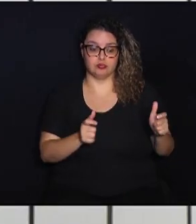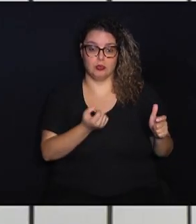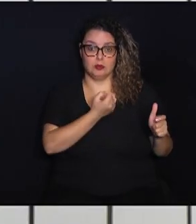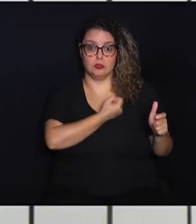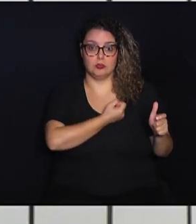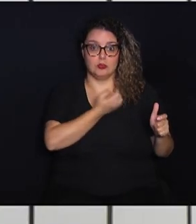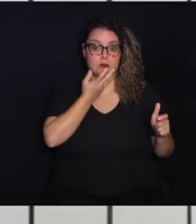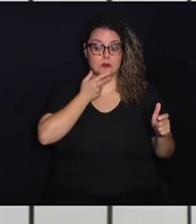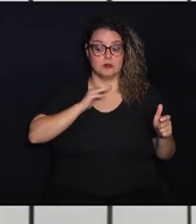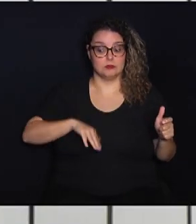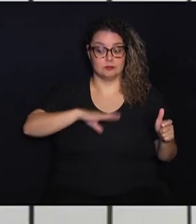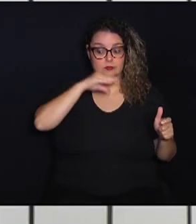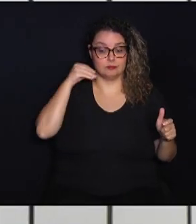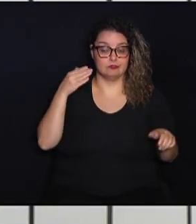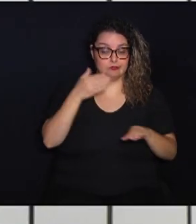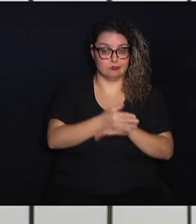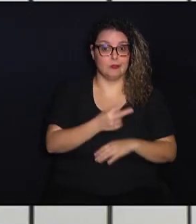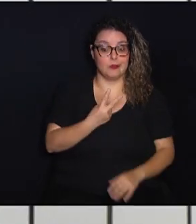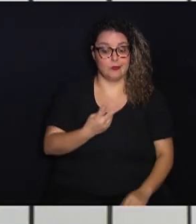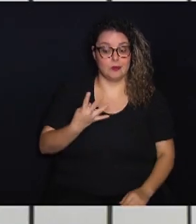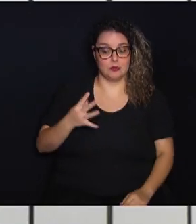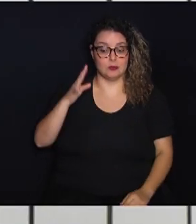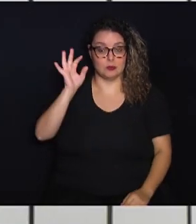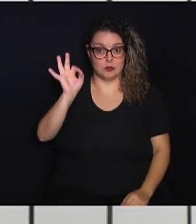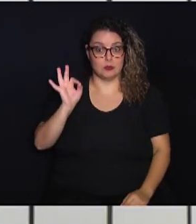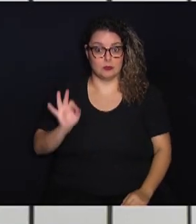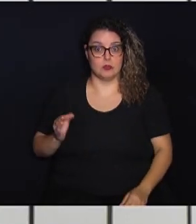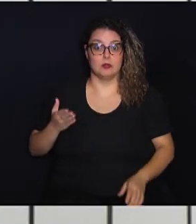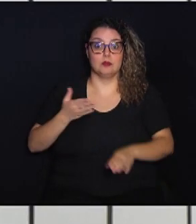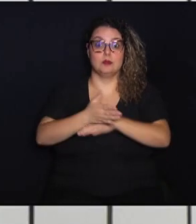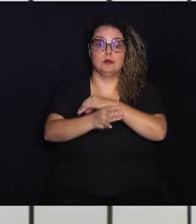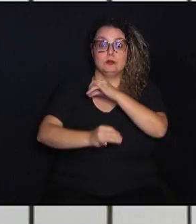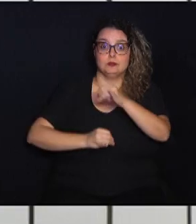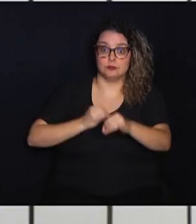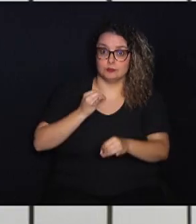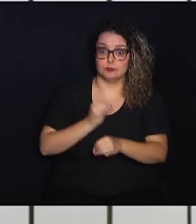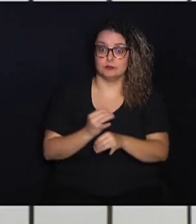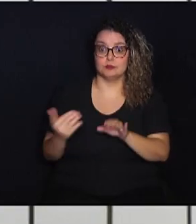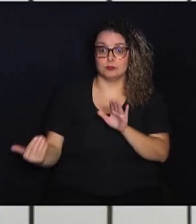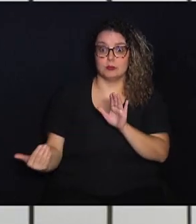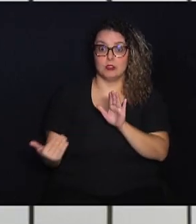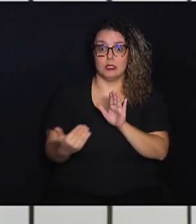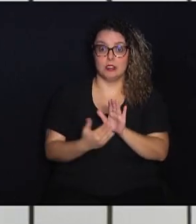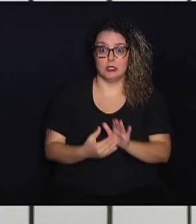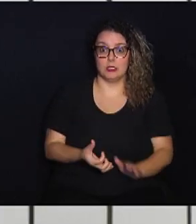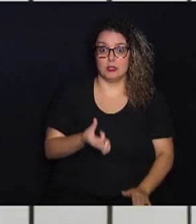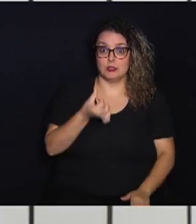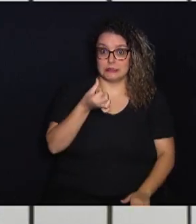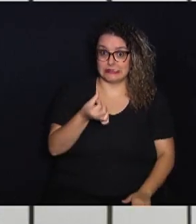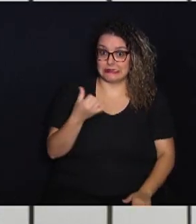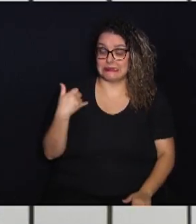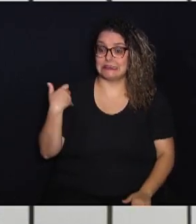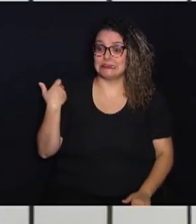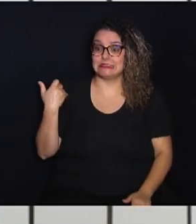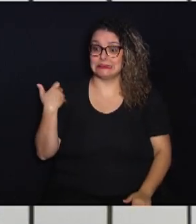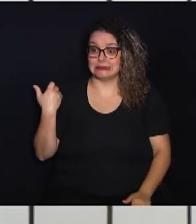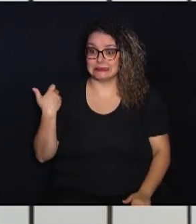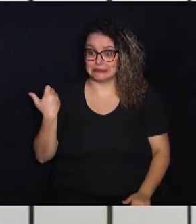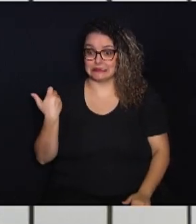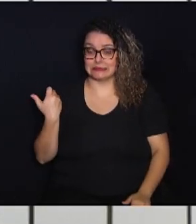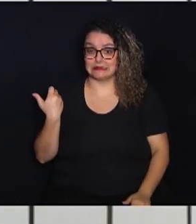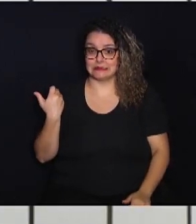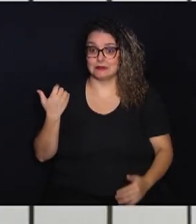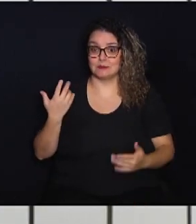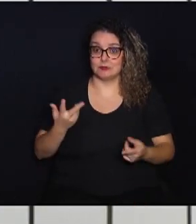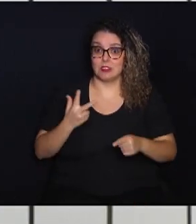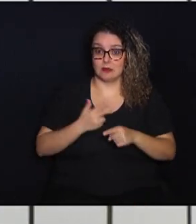24% dos participantes iniciaram o acesso à internet até os 6 anos de idade. Na edição